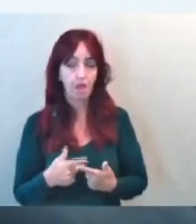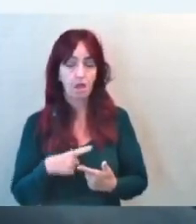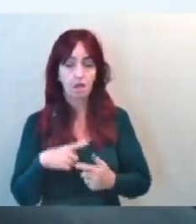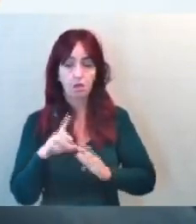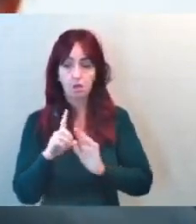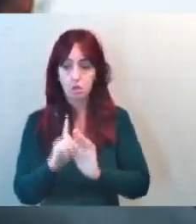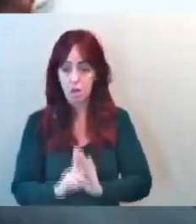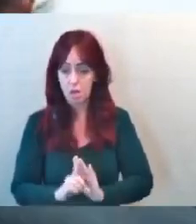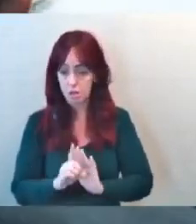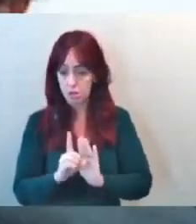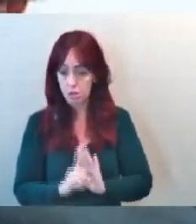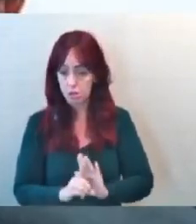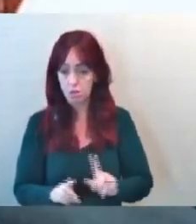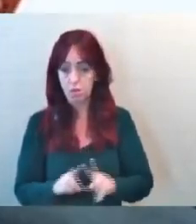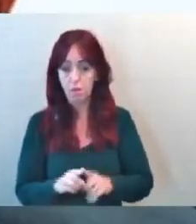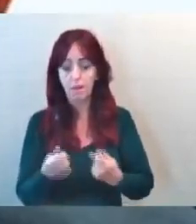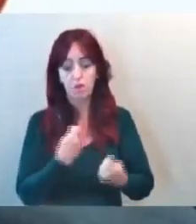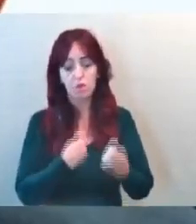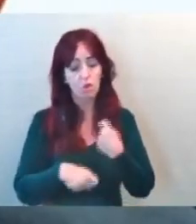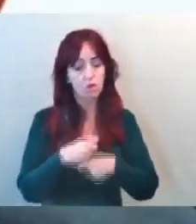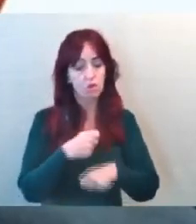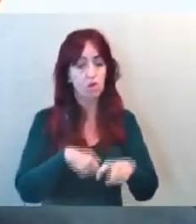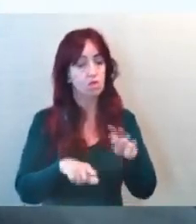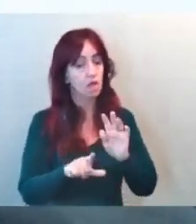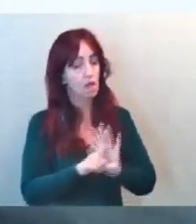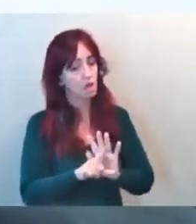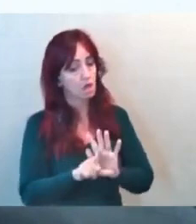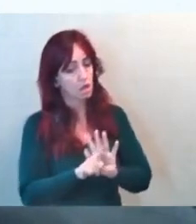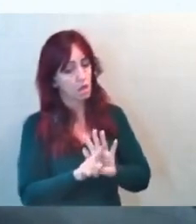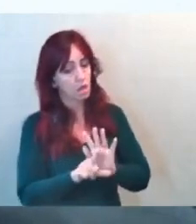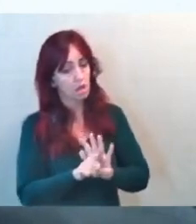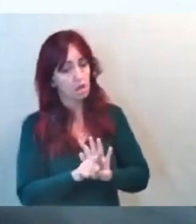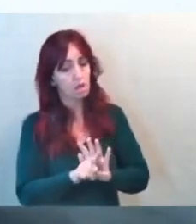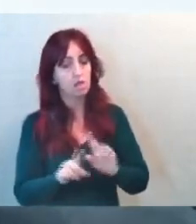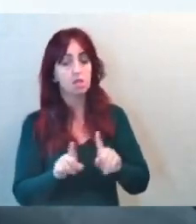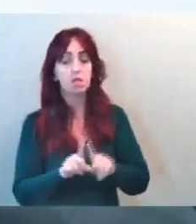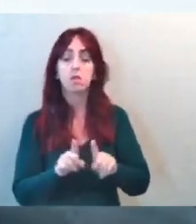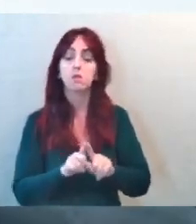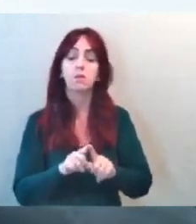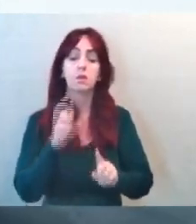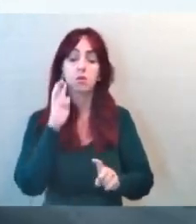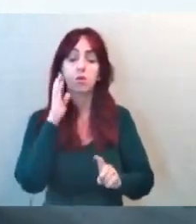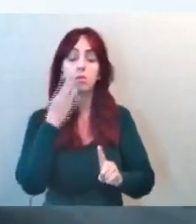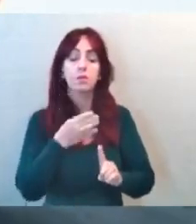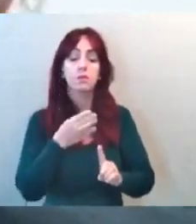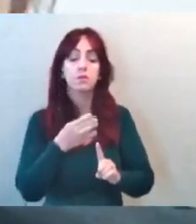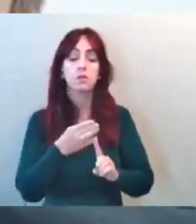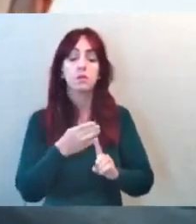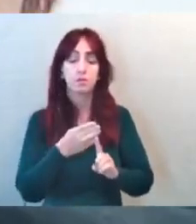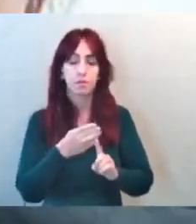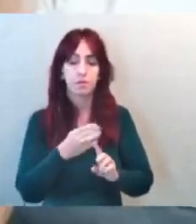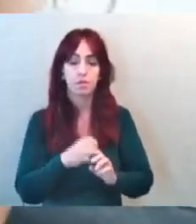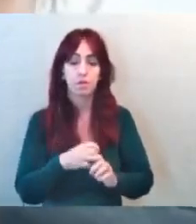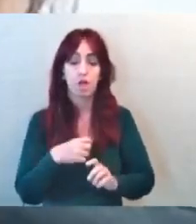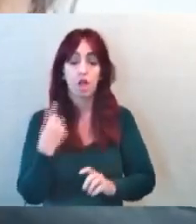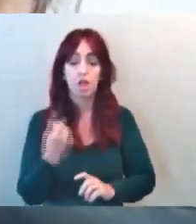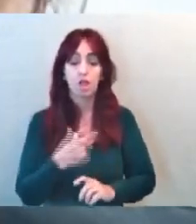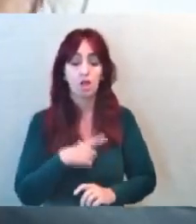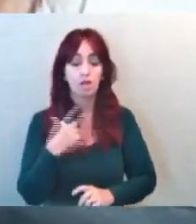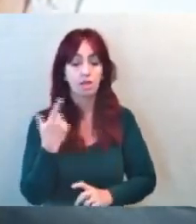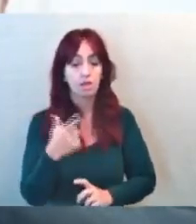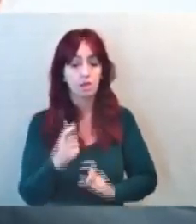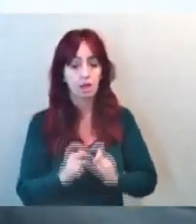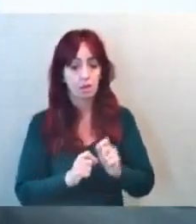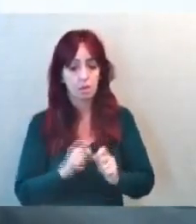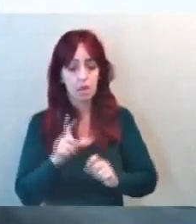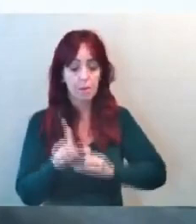direito, com o controle de legalidade e o princípio da impessoalidade. Aqui nós não temos, a gente não